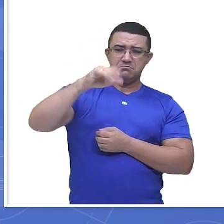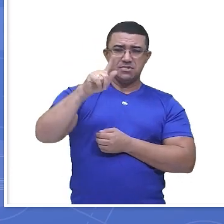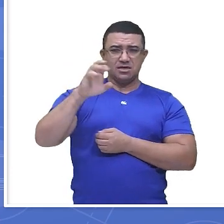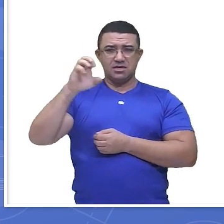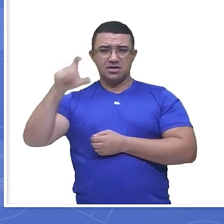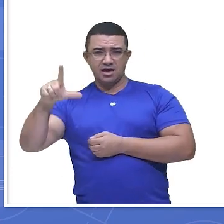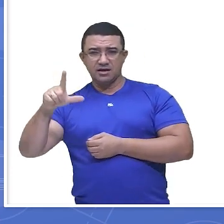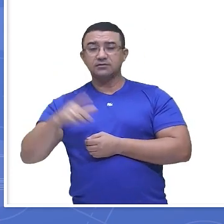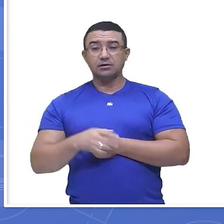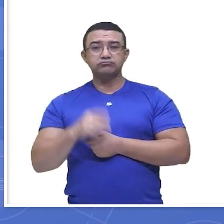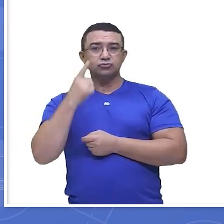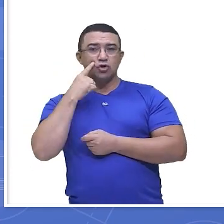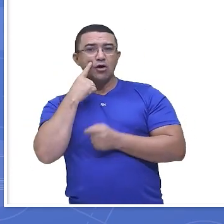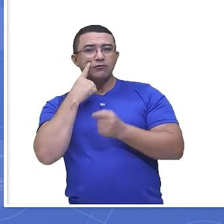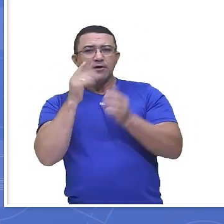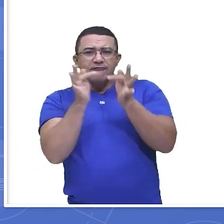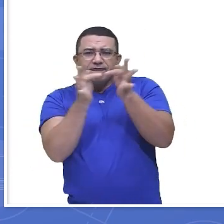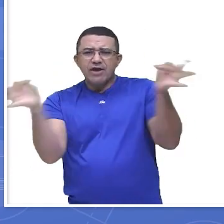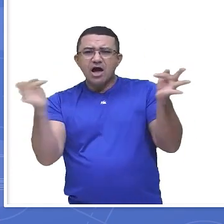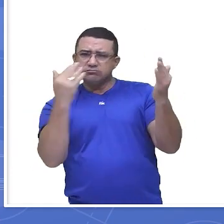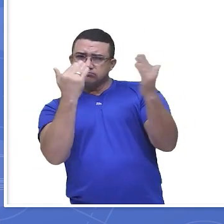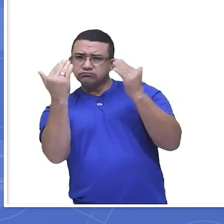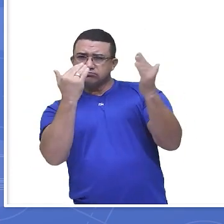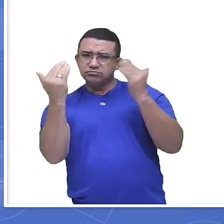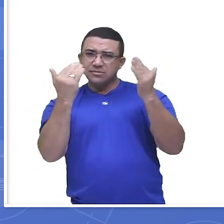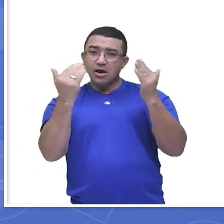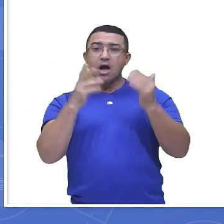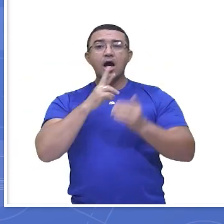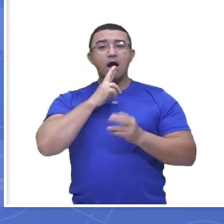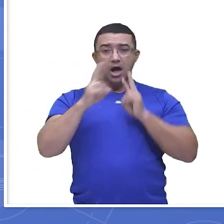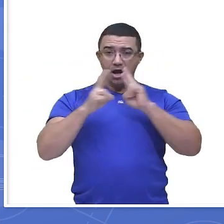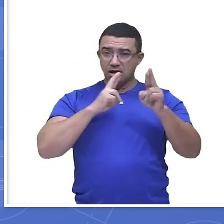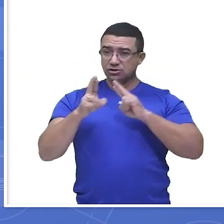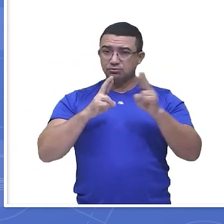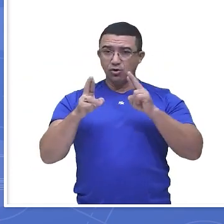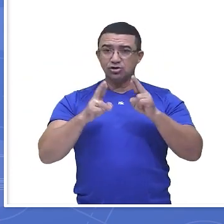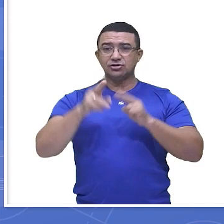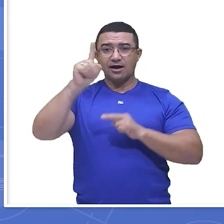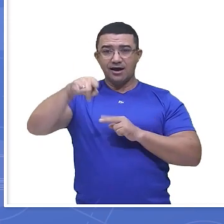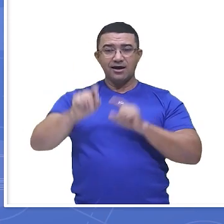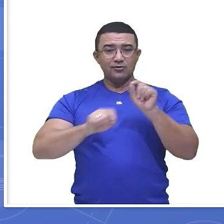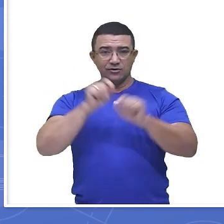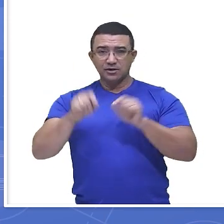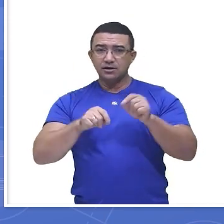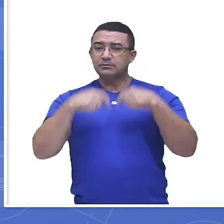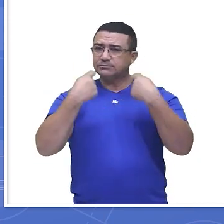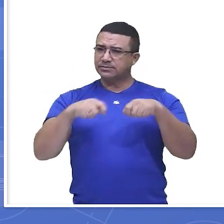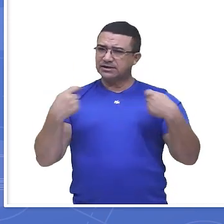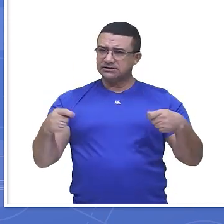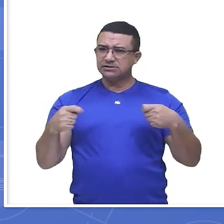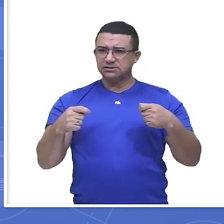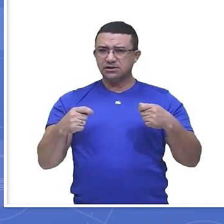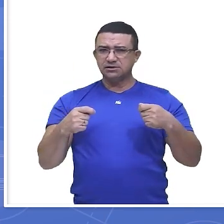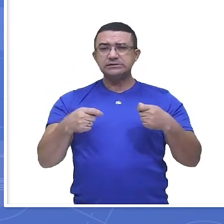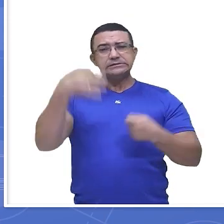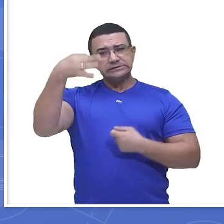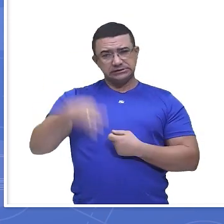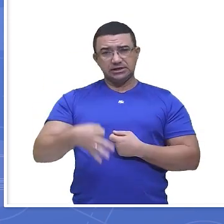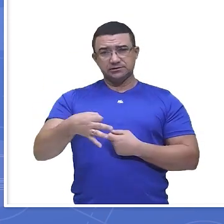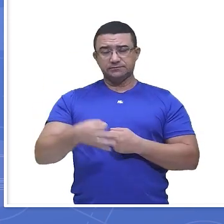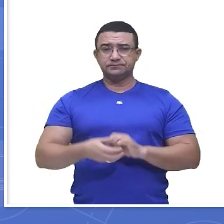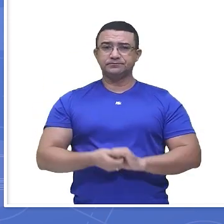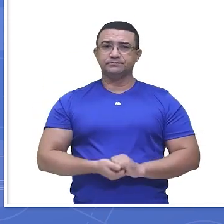o diálogo, a comunicação, então a resposta aqui, certamente, ela deve ser ela completa, corretinha,